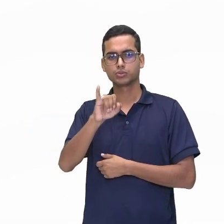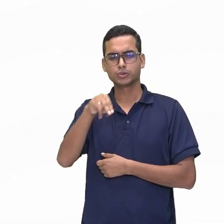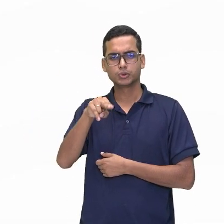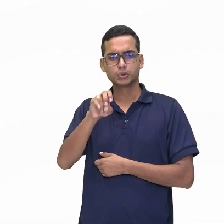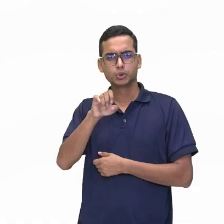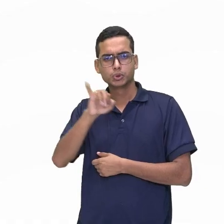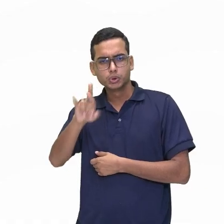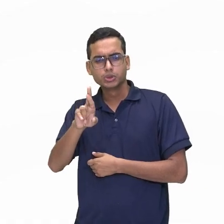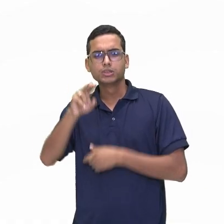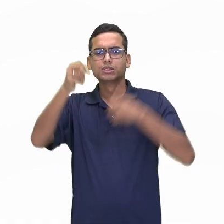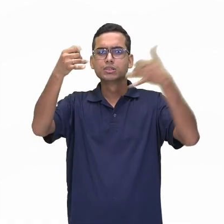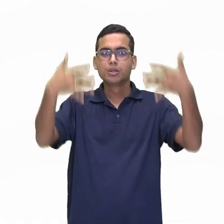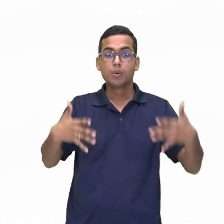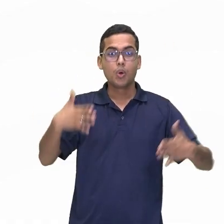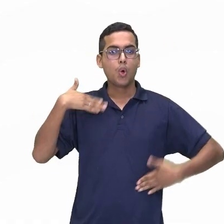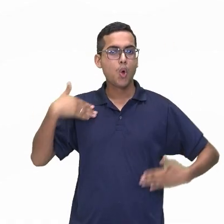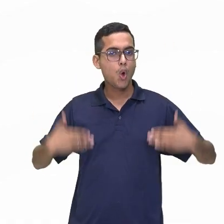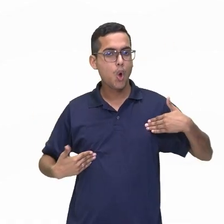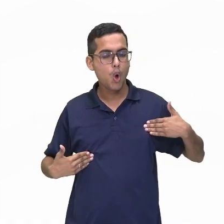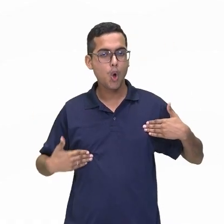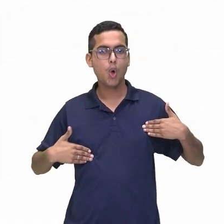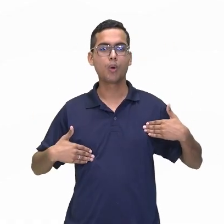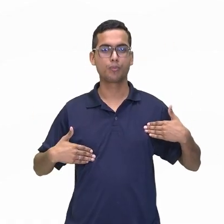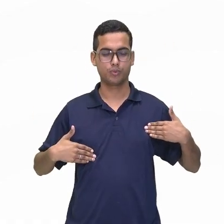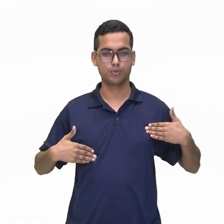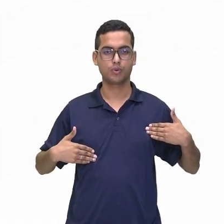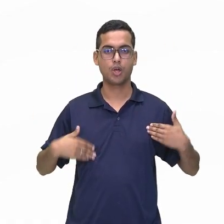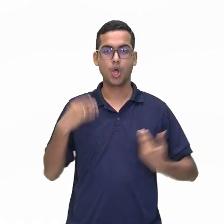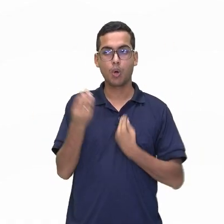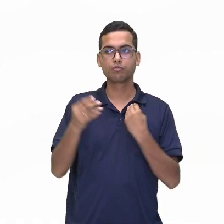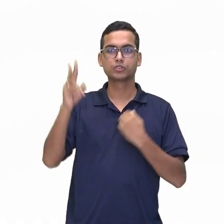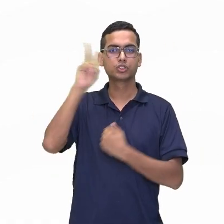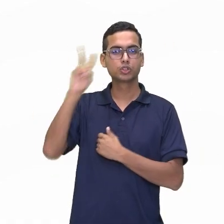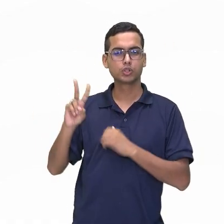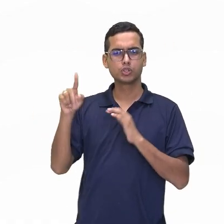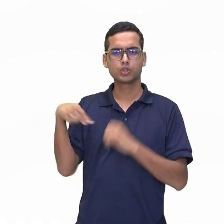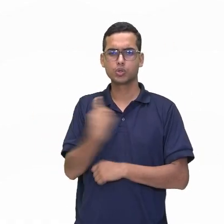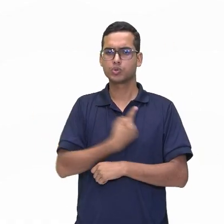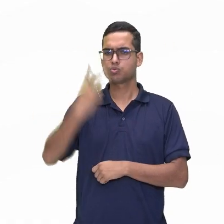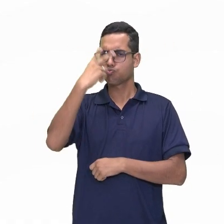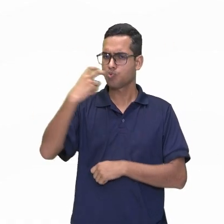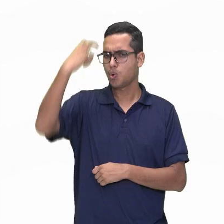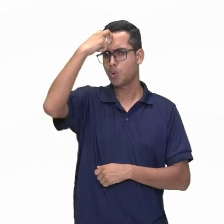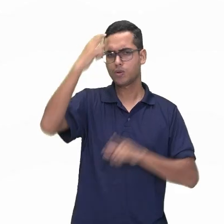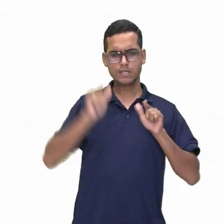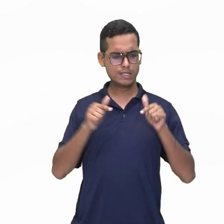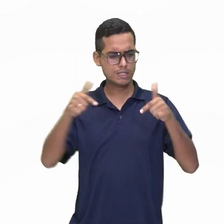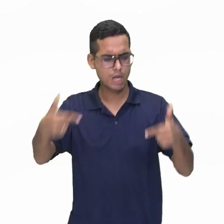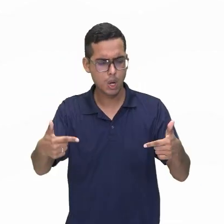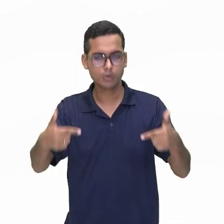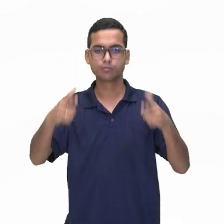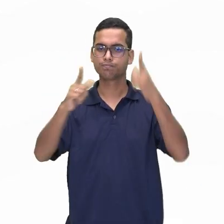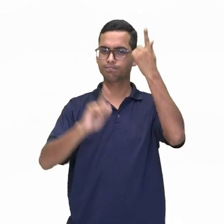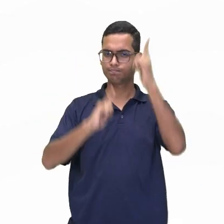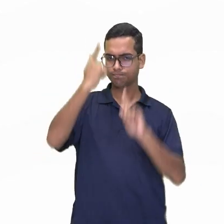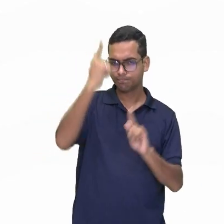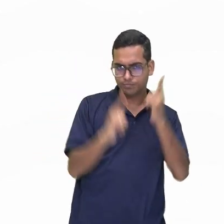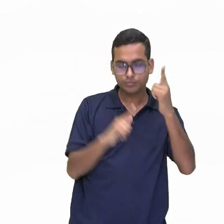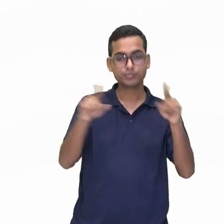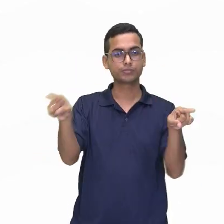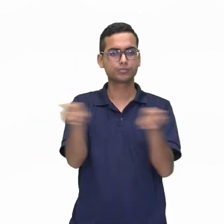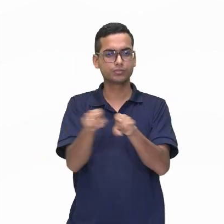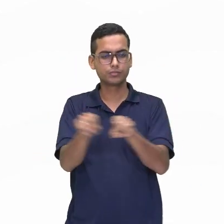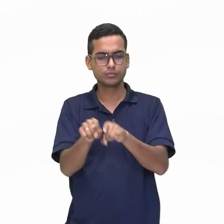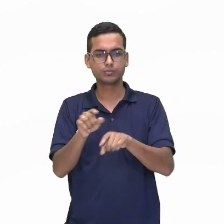da nossa cultura. É a história, em cada traço, em cada gesto. A dança é um